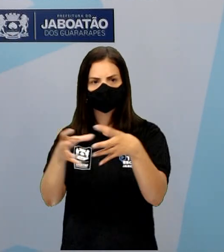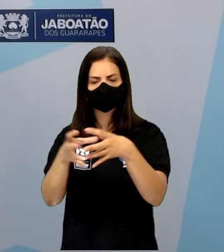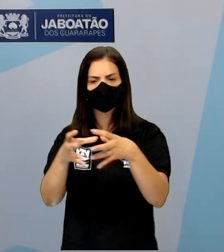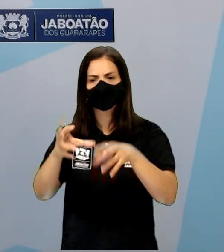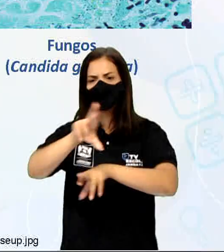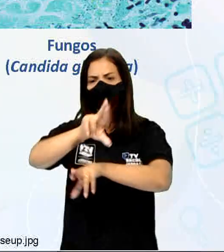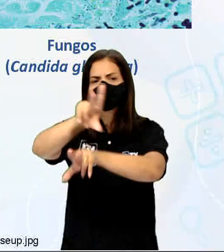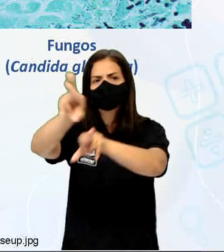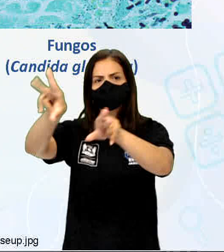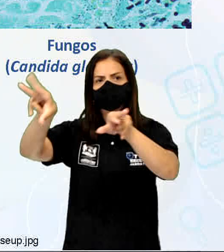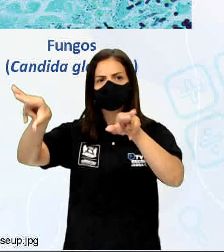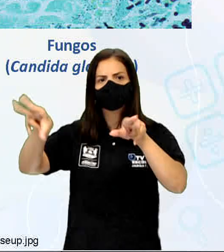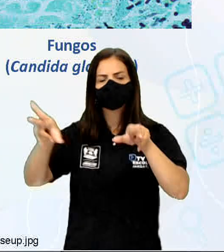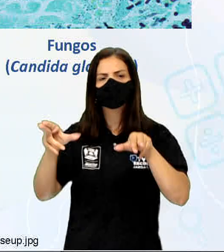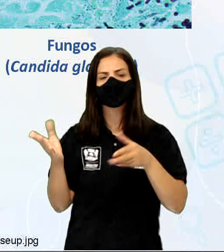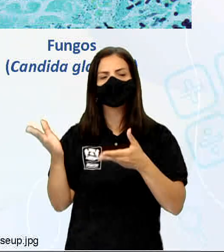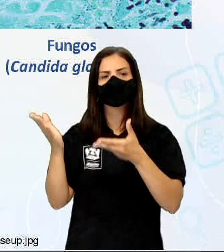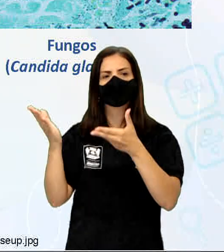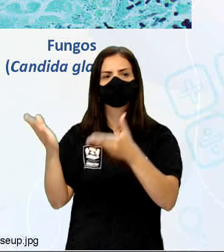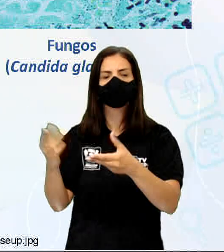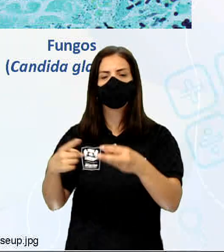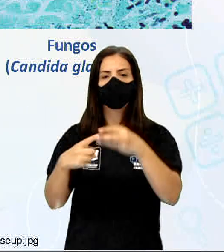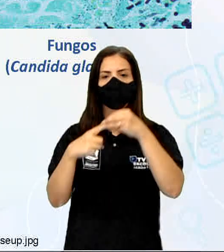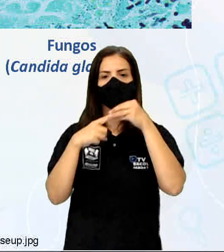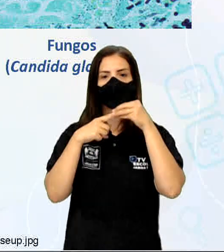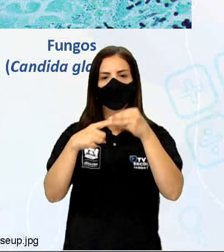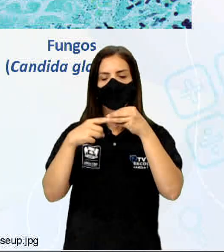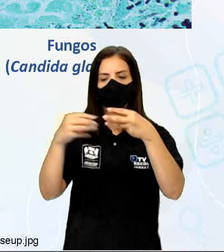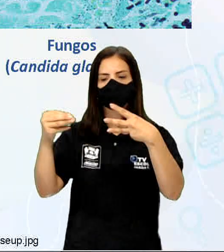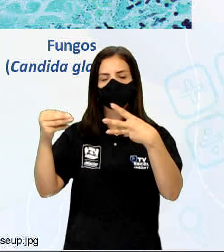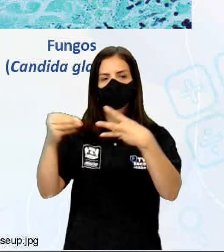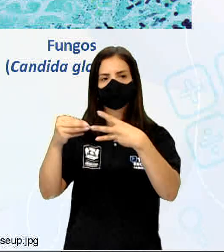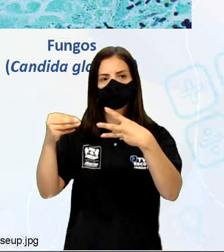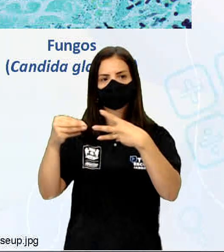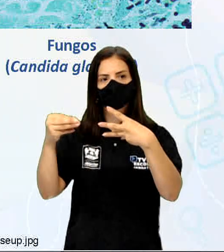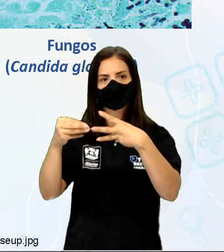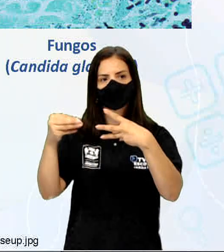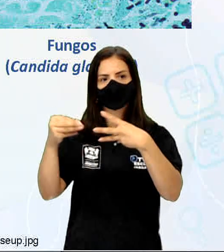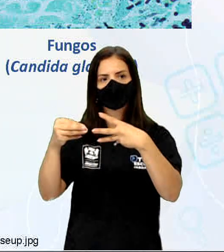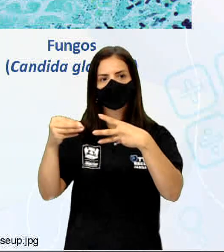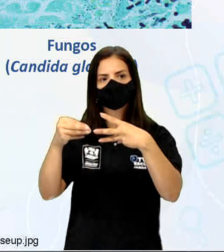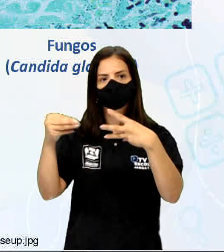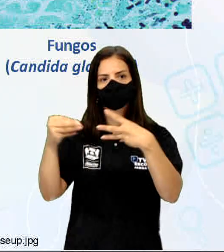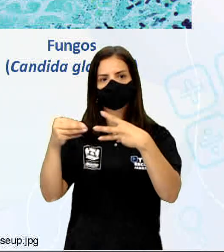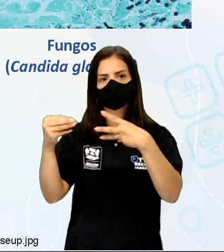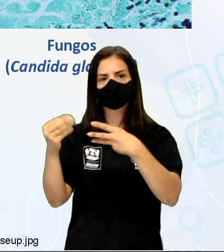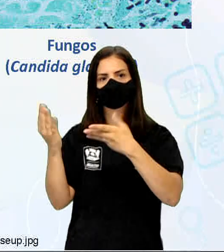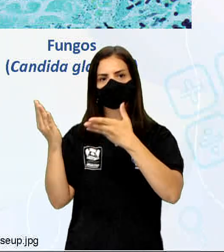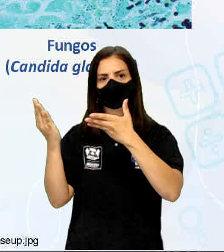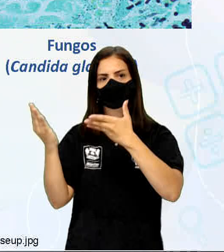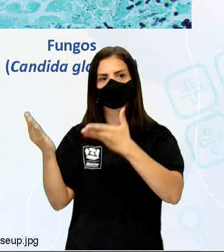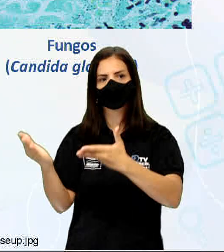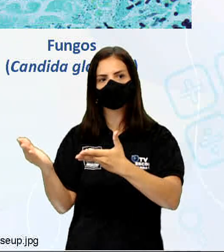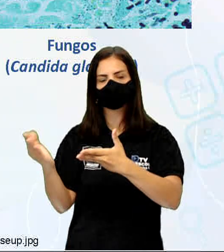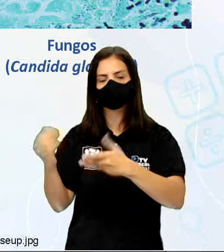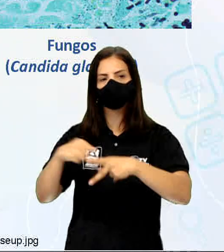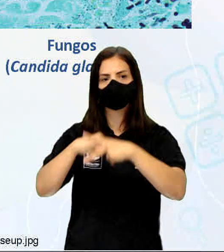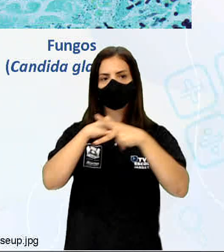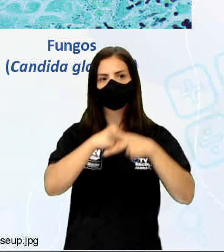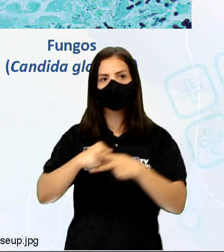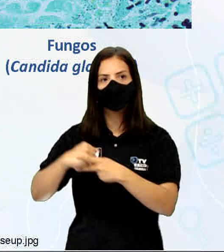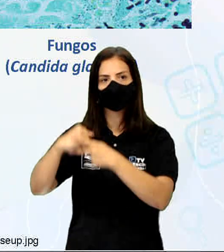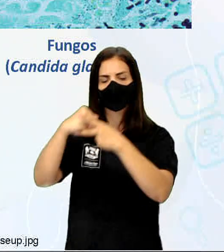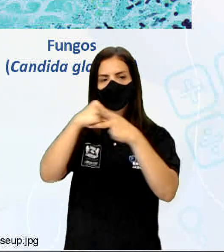organismos que podem ser unicelulares, como é o caso desse protozoário daí, ó, o Trypanosoma cruzi, que causa a doença de Chagas. É um organismo